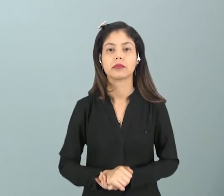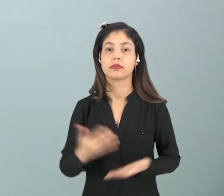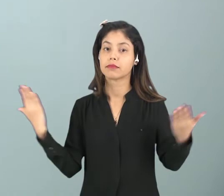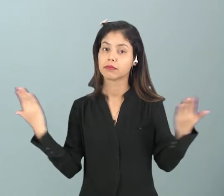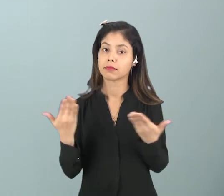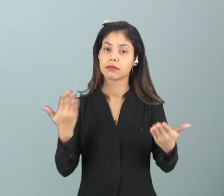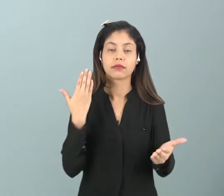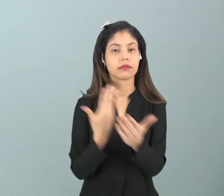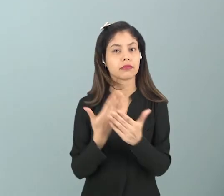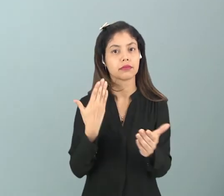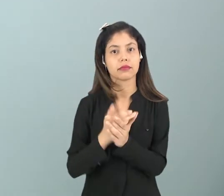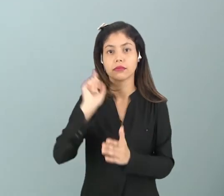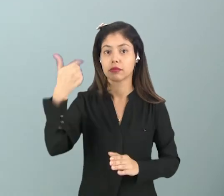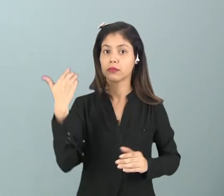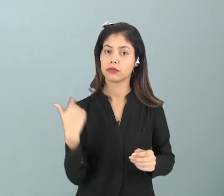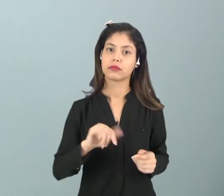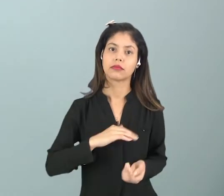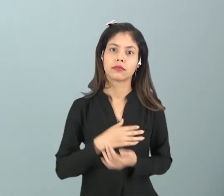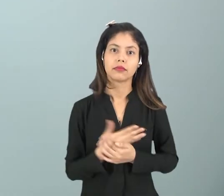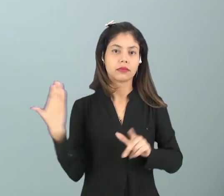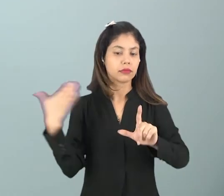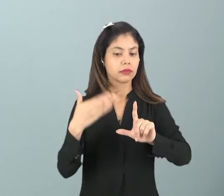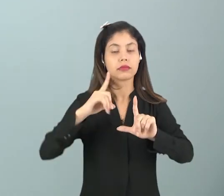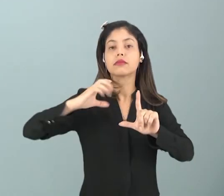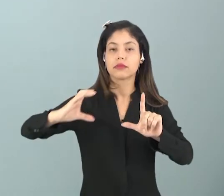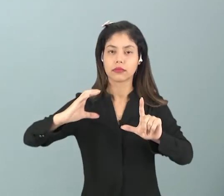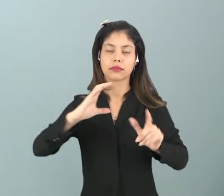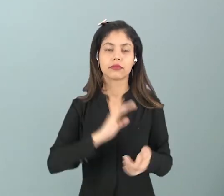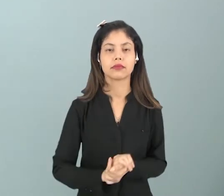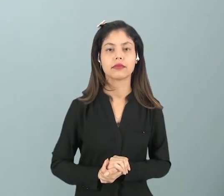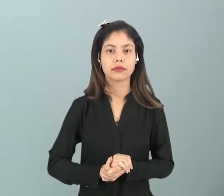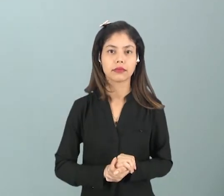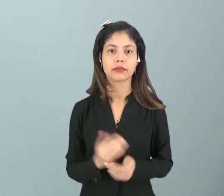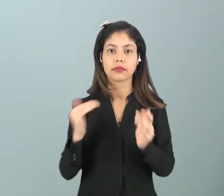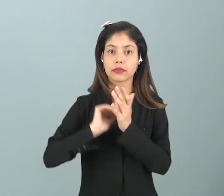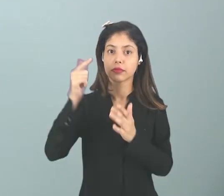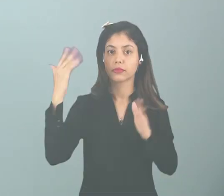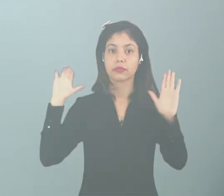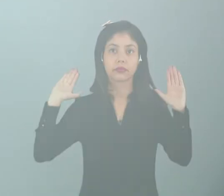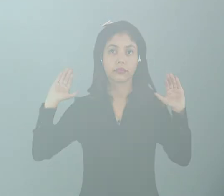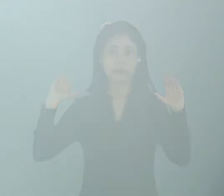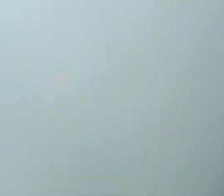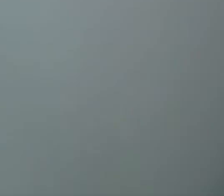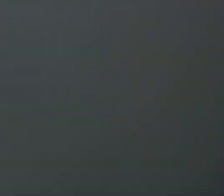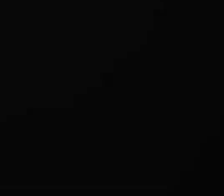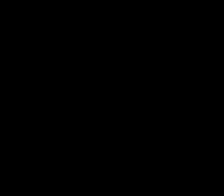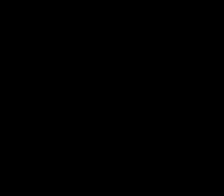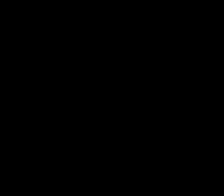aula de hoje. Para outras aulas é só acessar a plataforma Eduque e até a próxima aula.